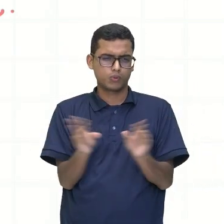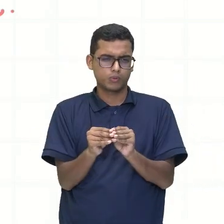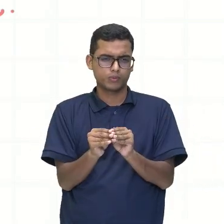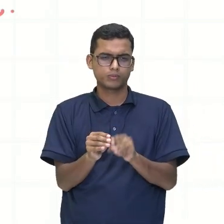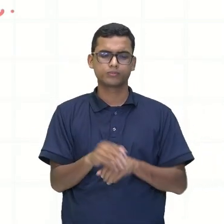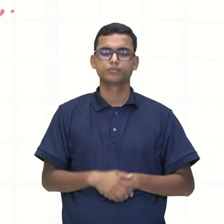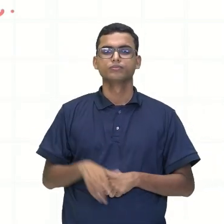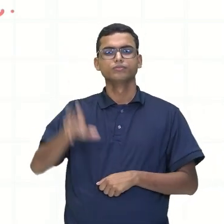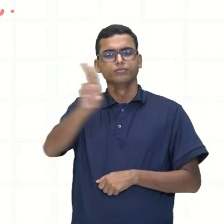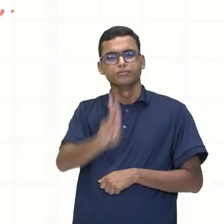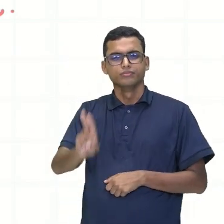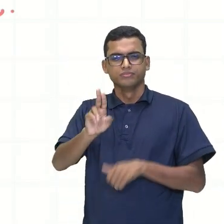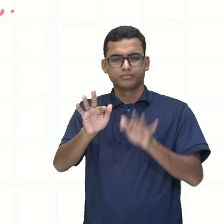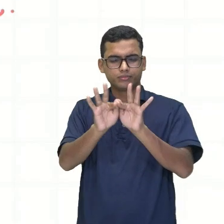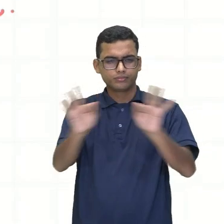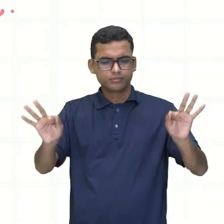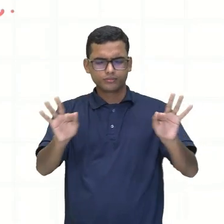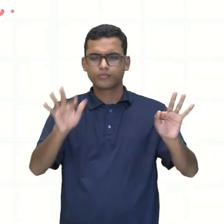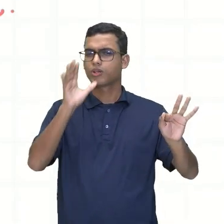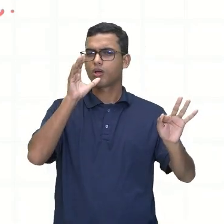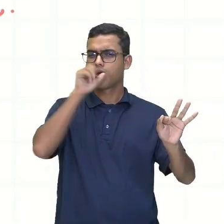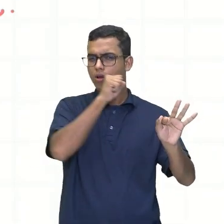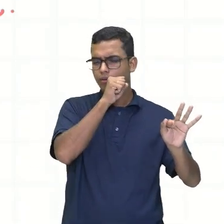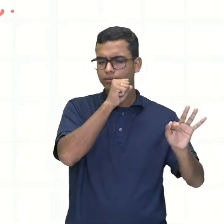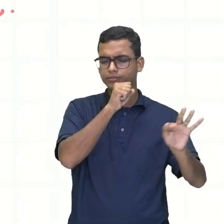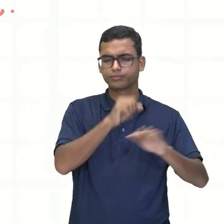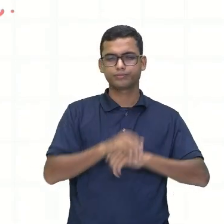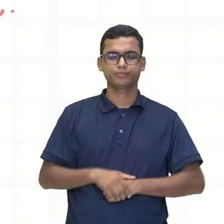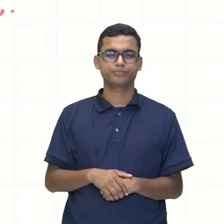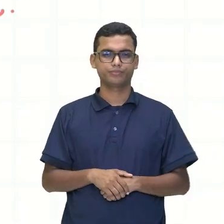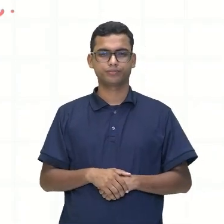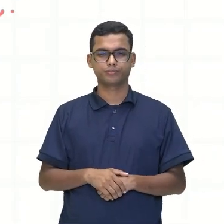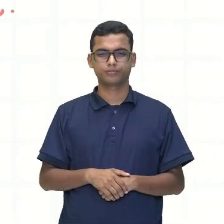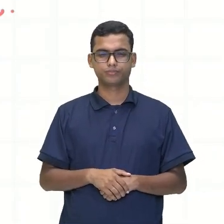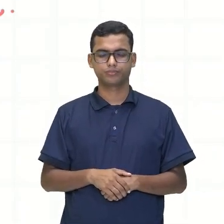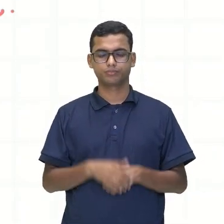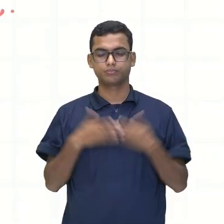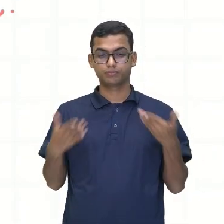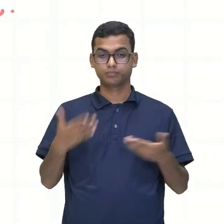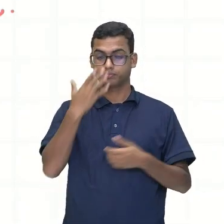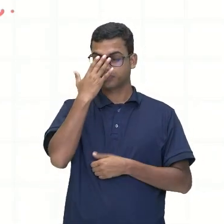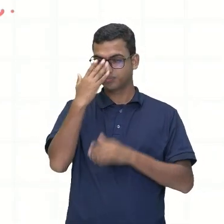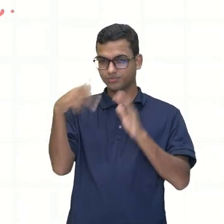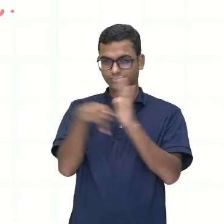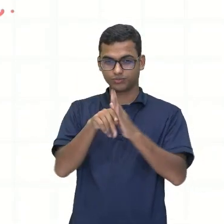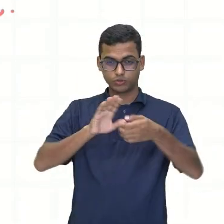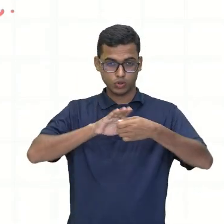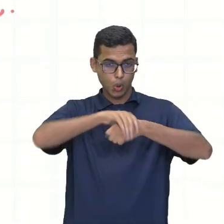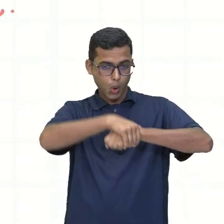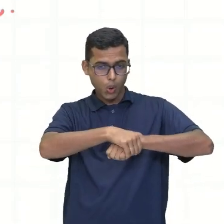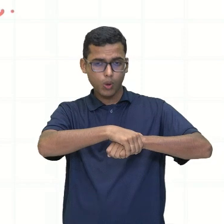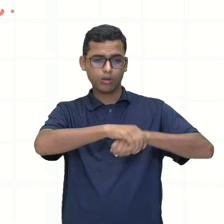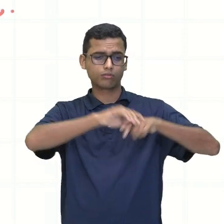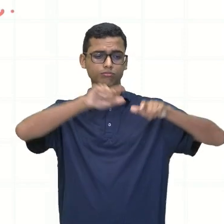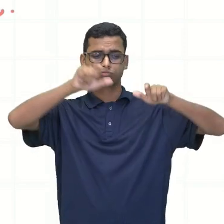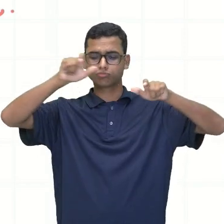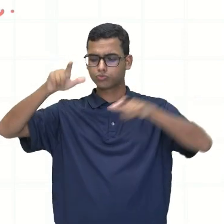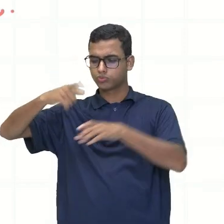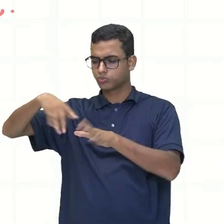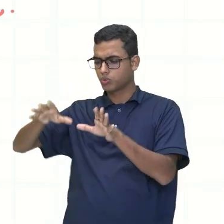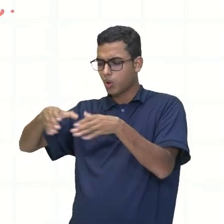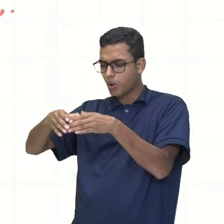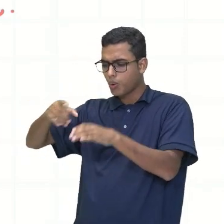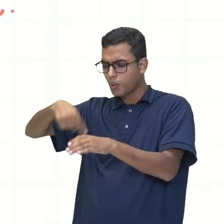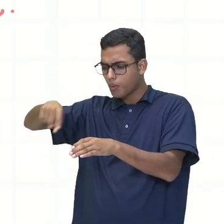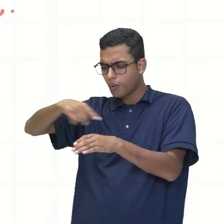Usem a resposta mais curta. Então, onde eles foram de noite? Para o clube, foram para um clube, tá